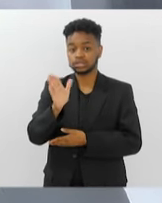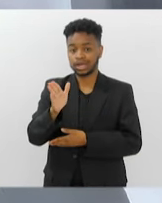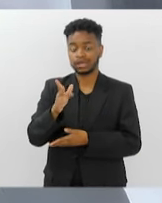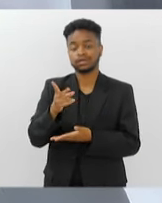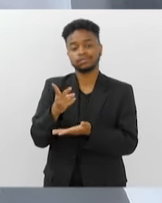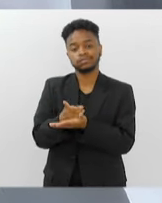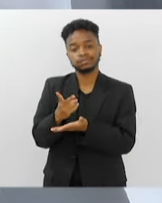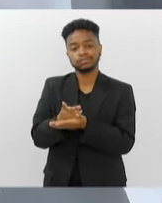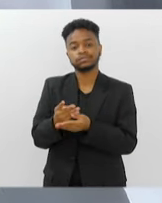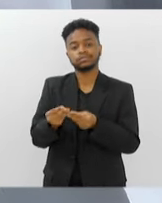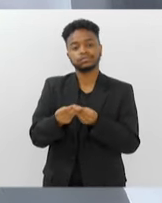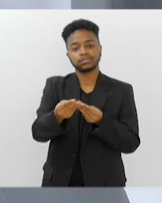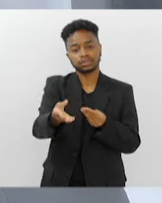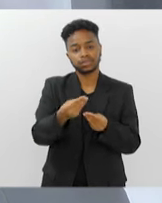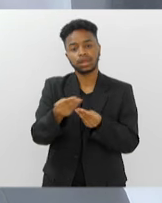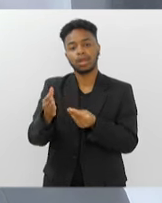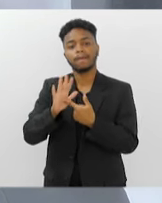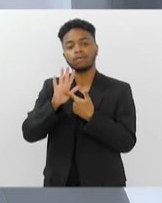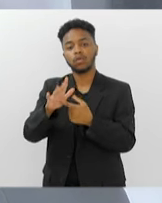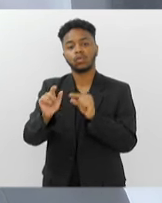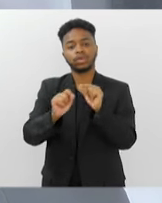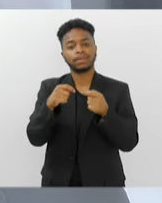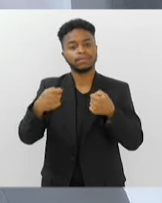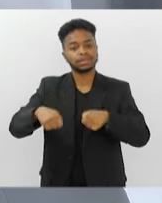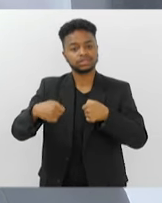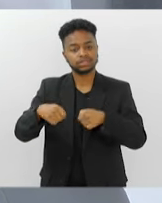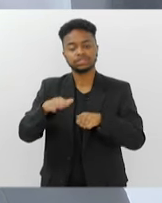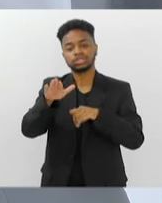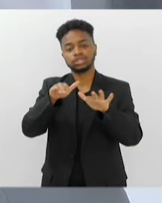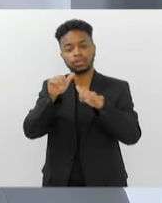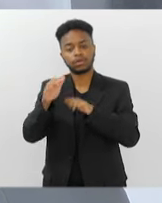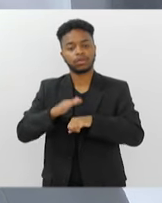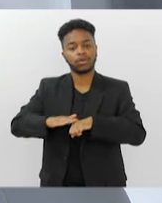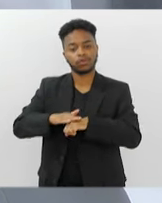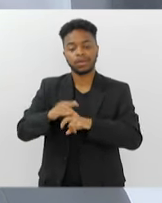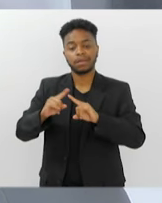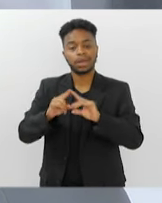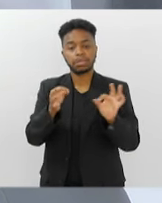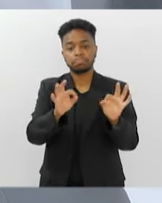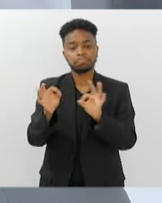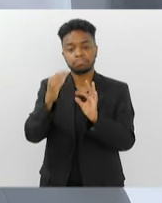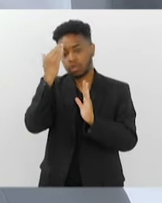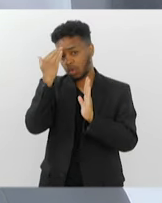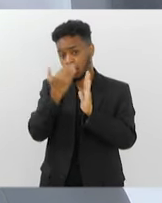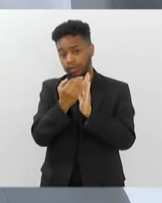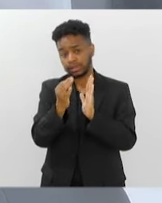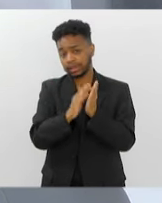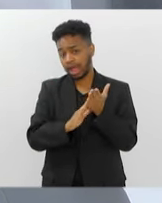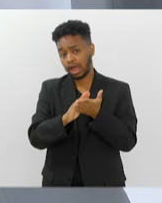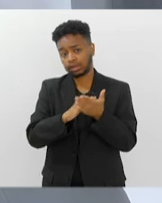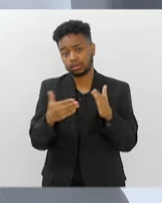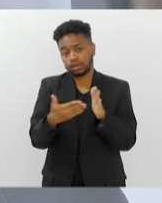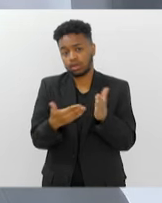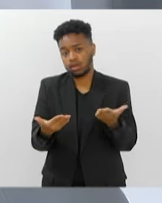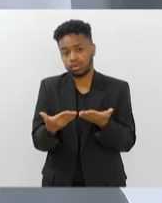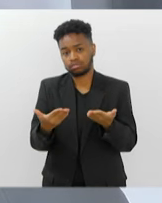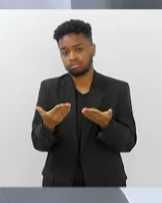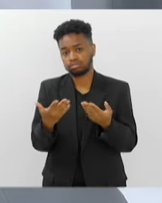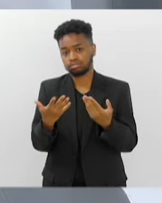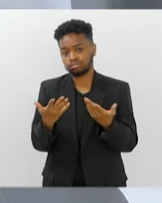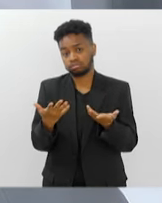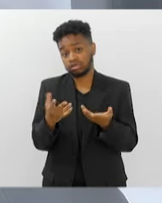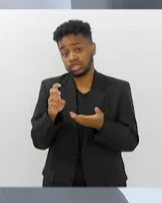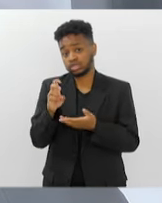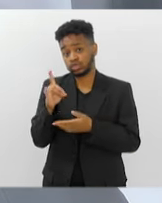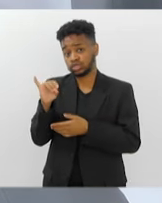tempo levando as demandas chamando para conversar sentando e a nenhuma dessas exigências foram cumpridas até agora como é até C dias